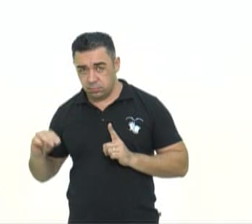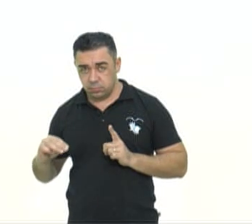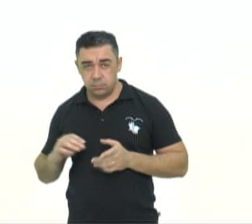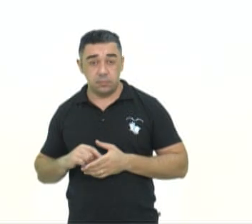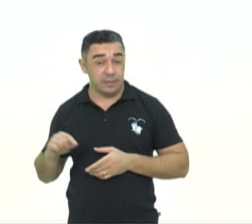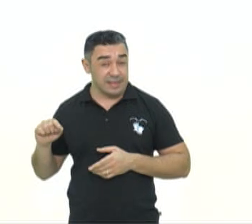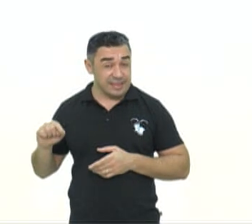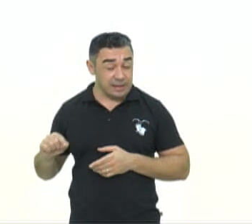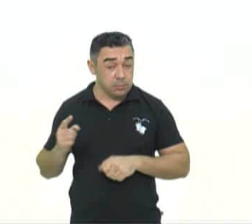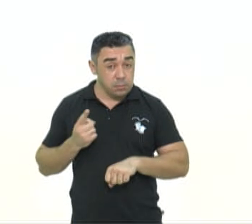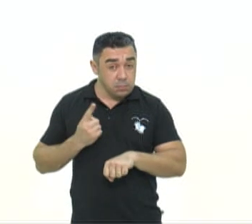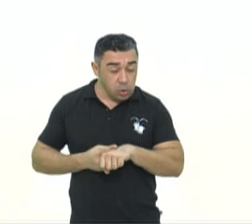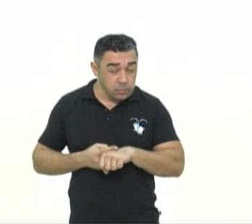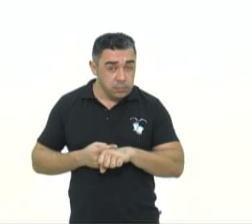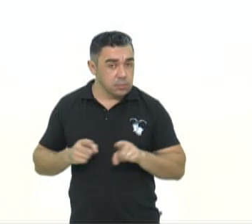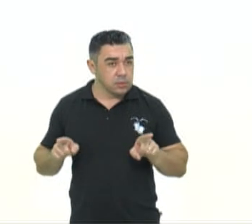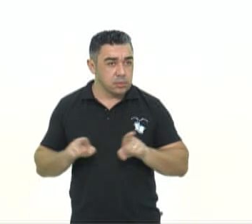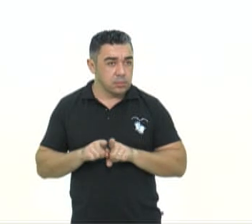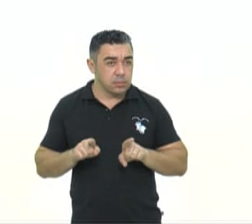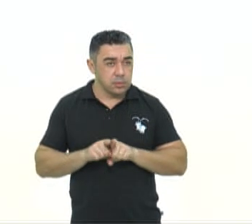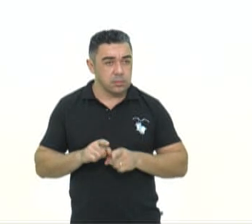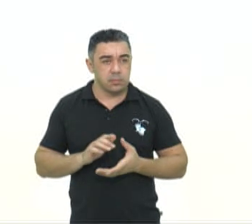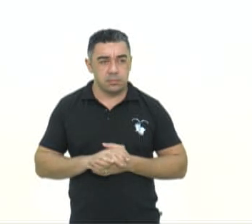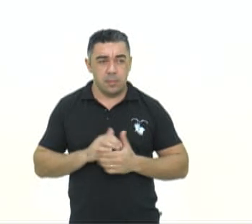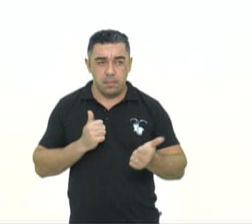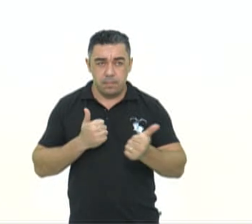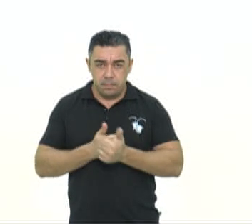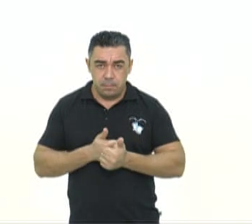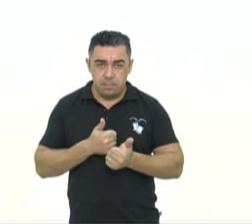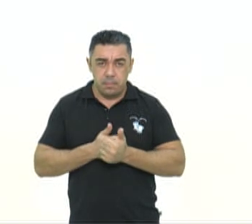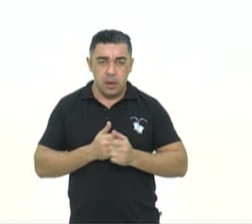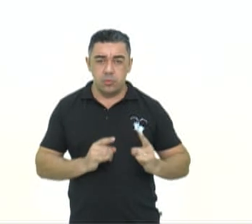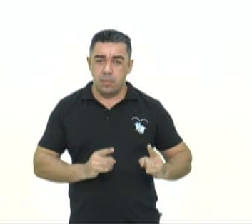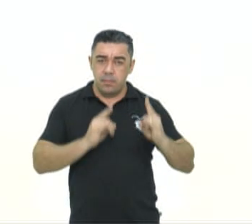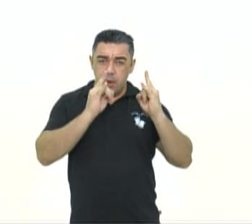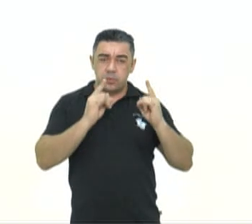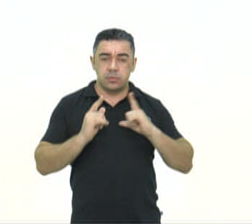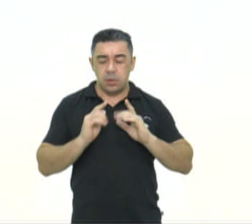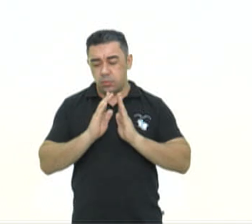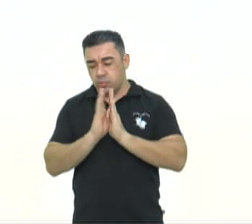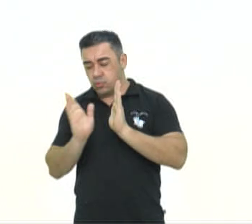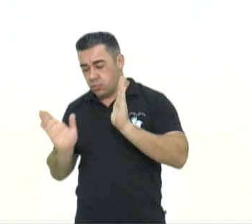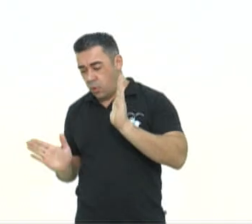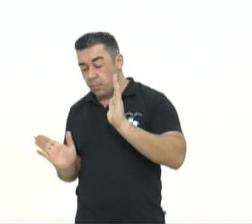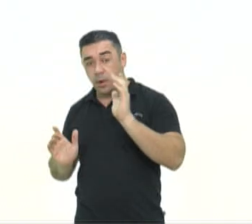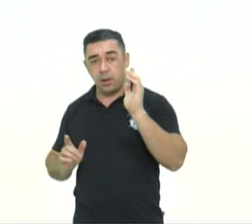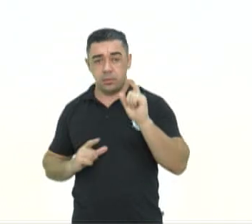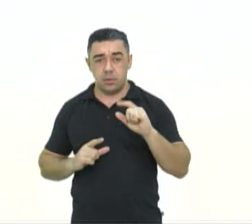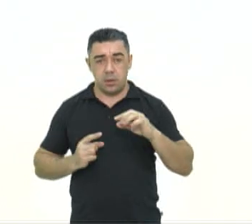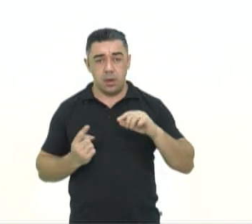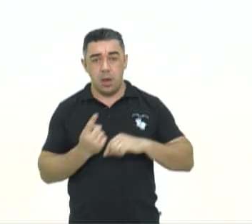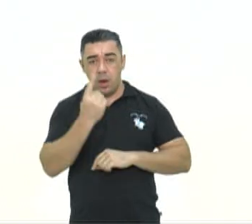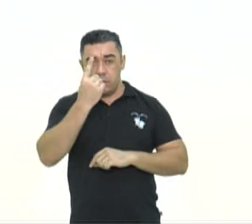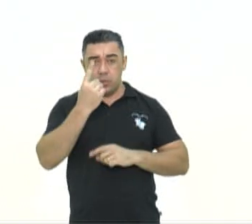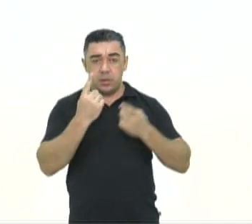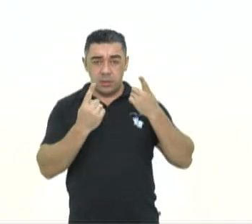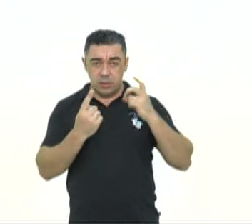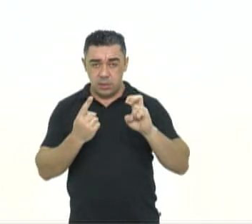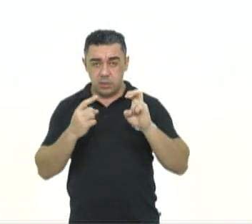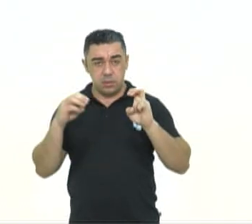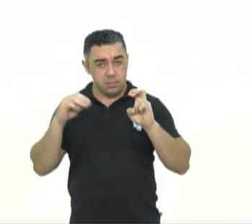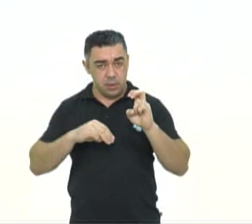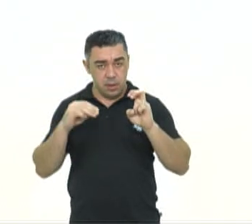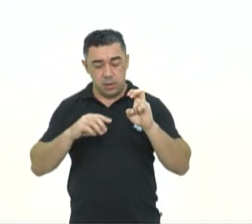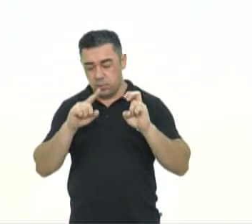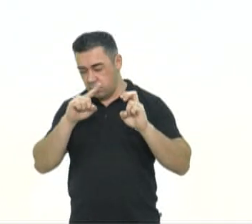Nesse mesmo instante, próximo ao prédio, há uma sombra de um poste de altura de 15 metros,